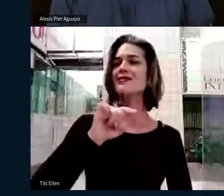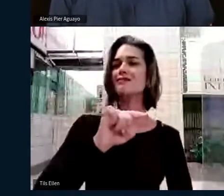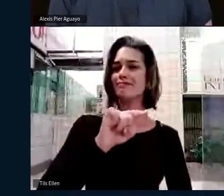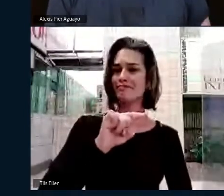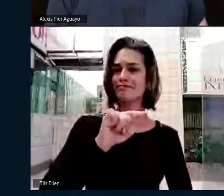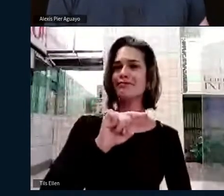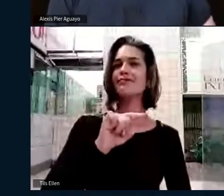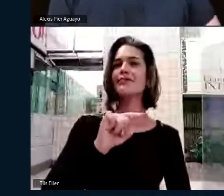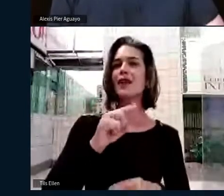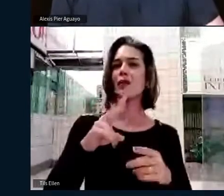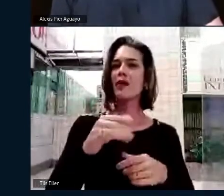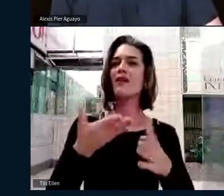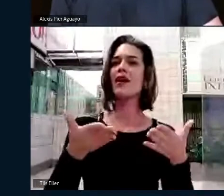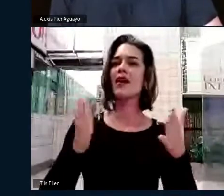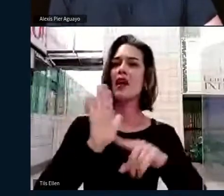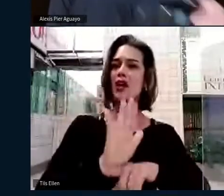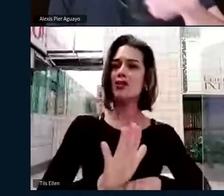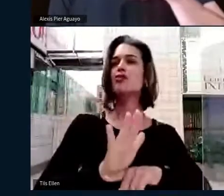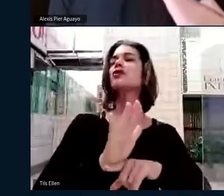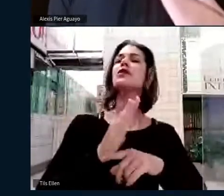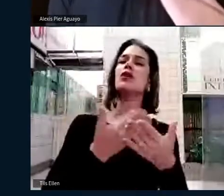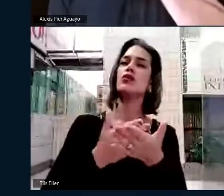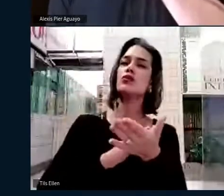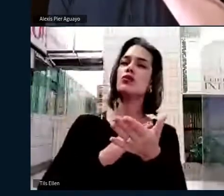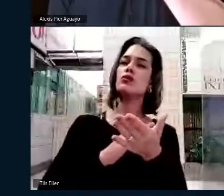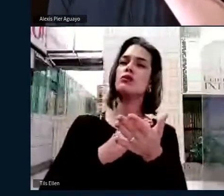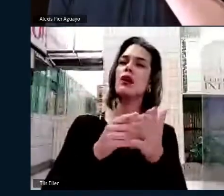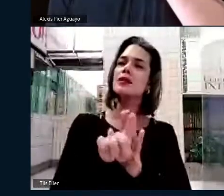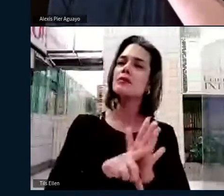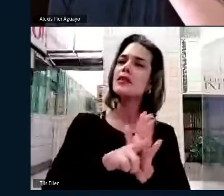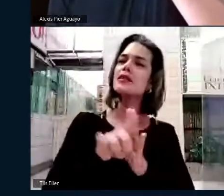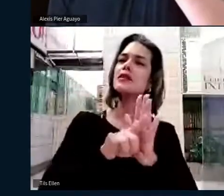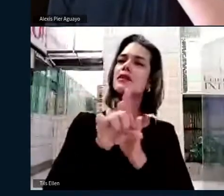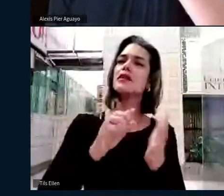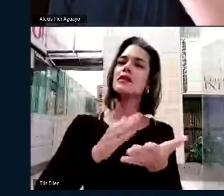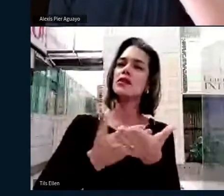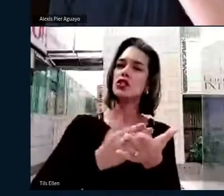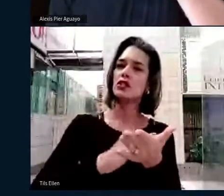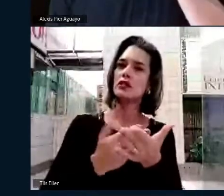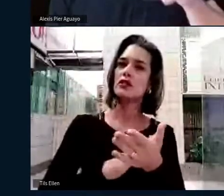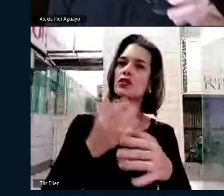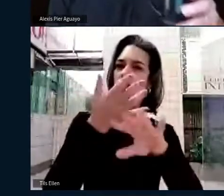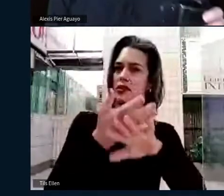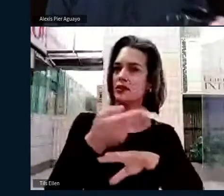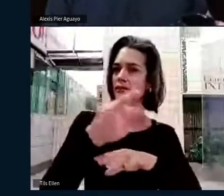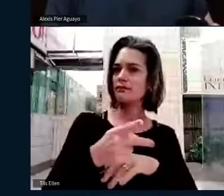para os estudos da interpretação, enquanto disciplina específica, só um minutinho.